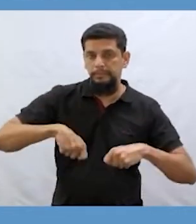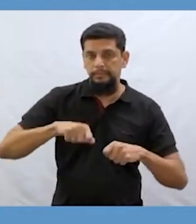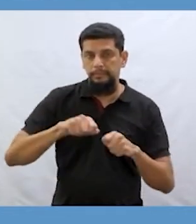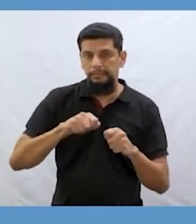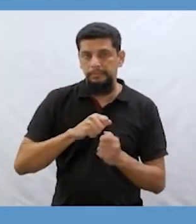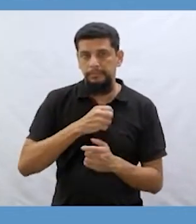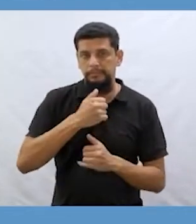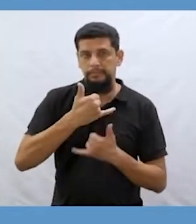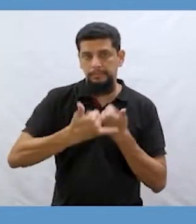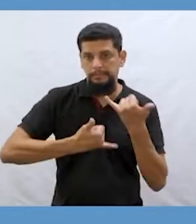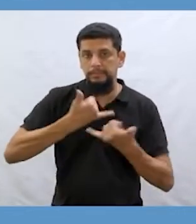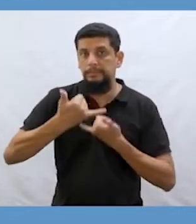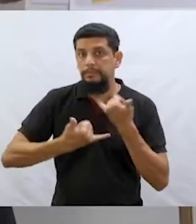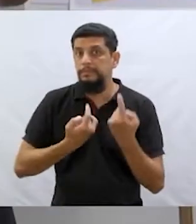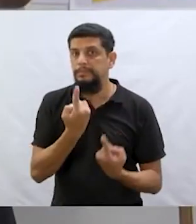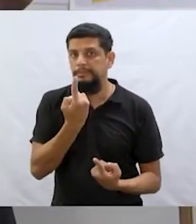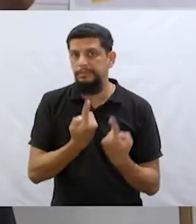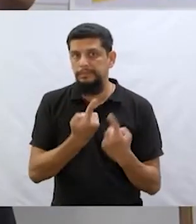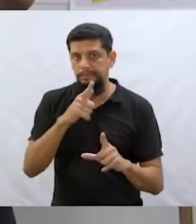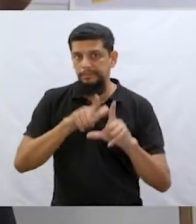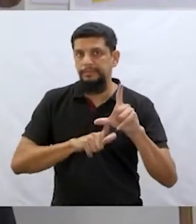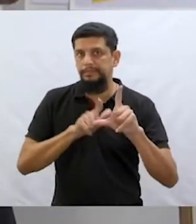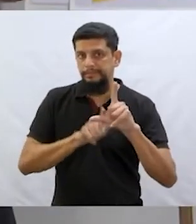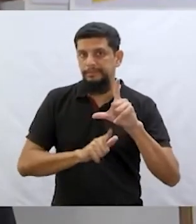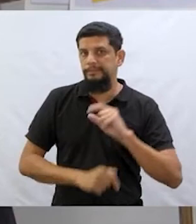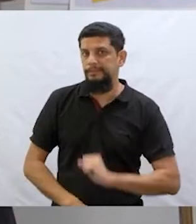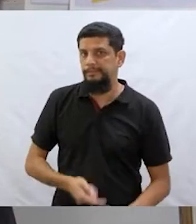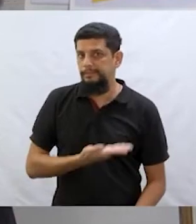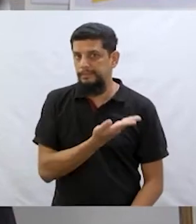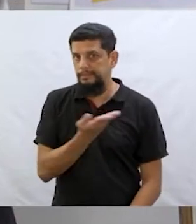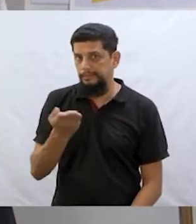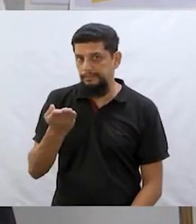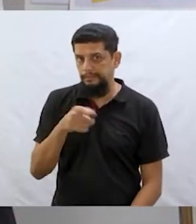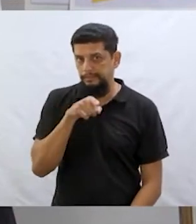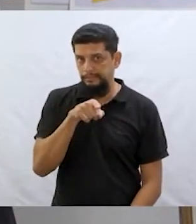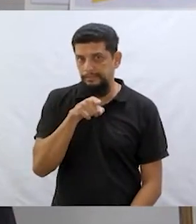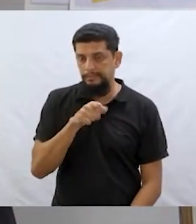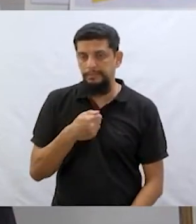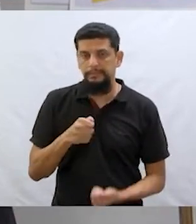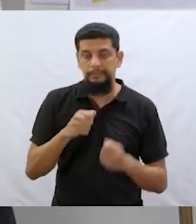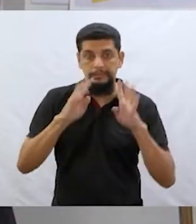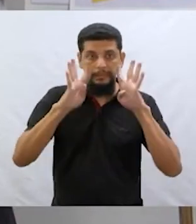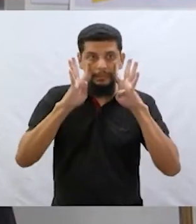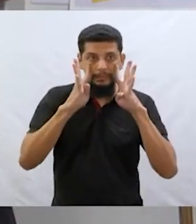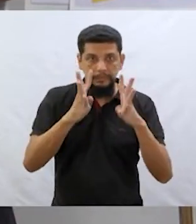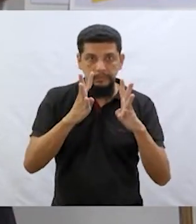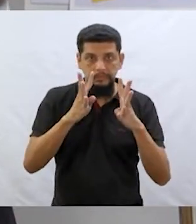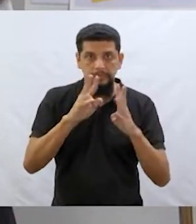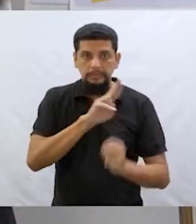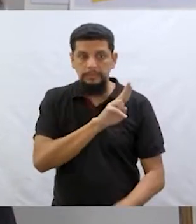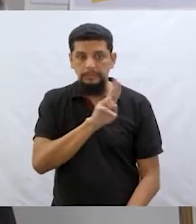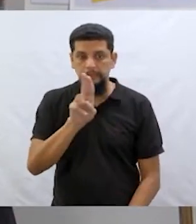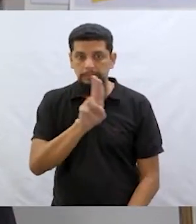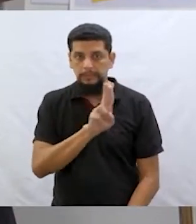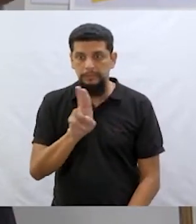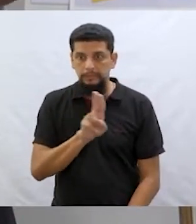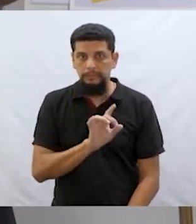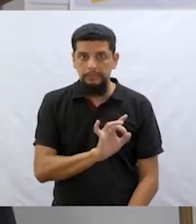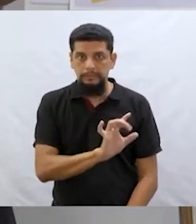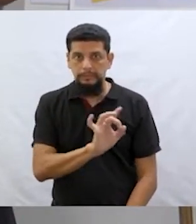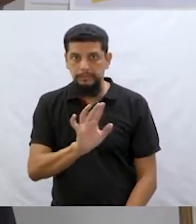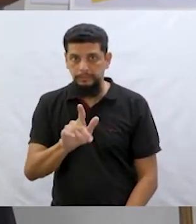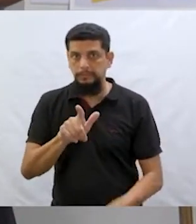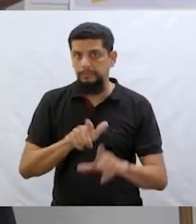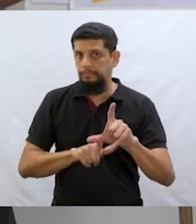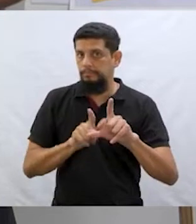possa fazer essa brincadeira, qual é a letra, divertida, você vai precisar ter prestado bem atenção no nome de